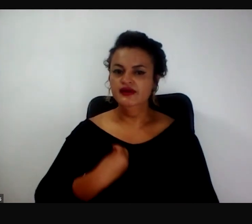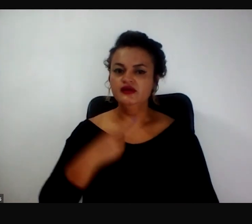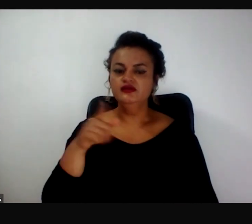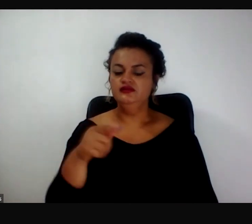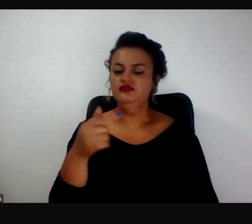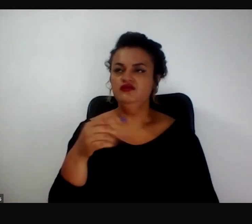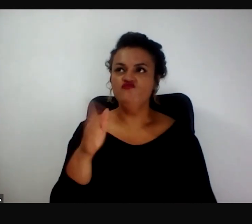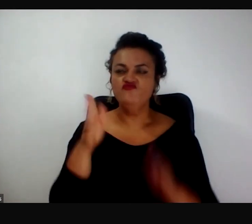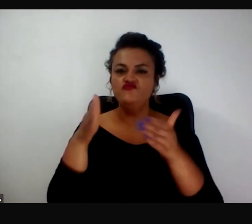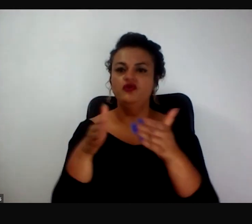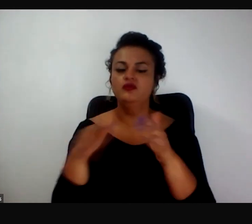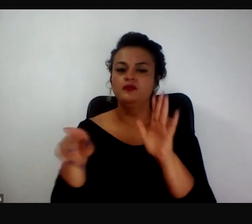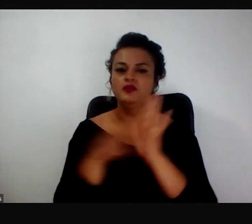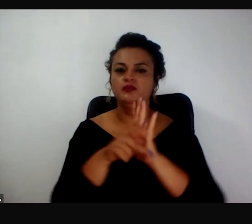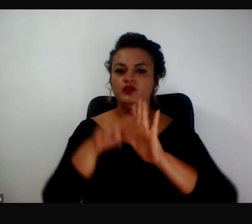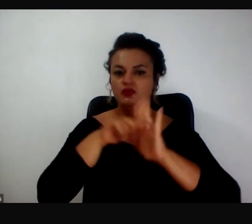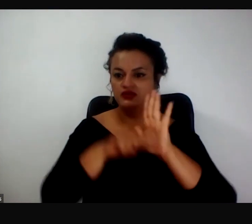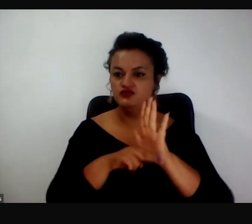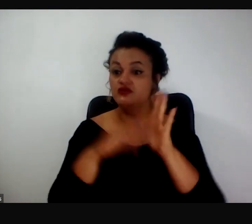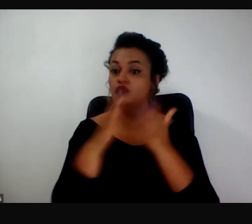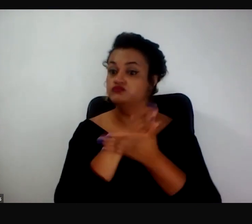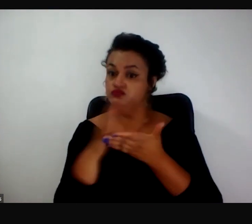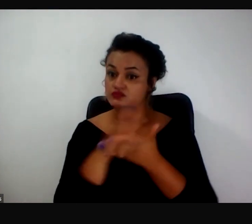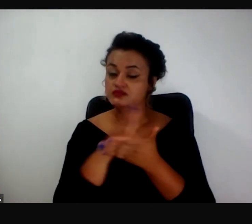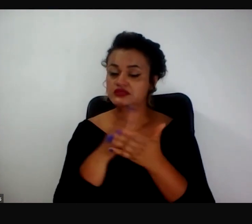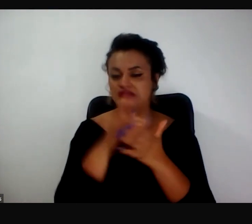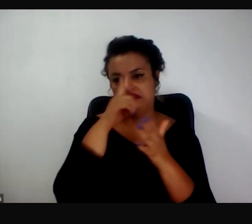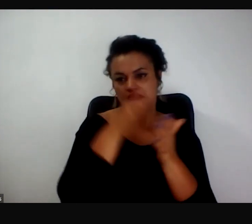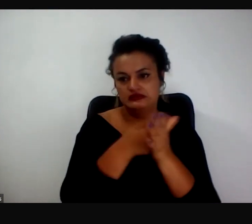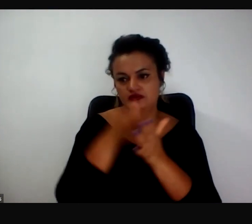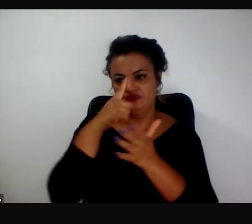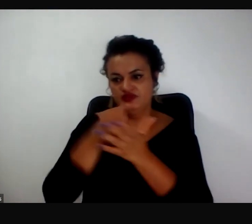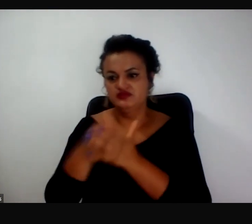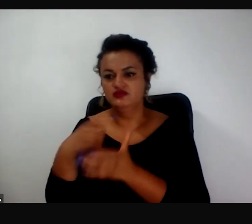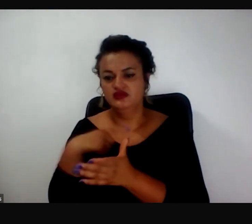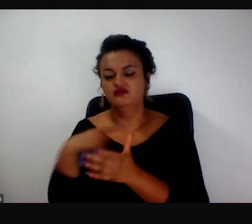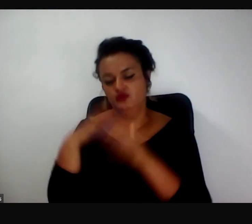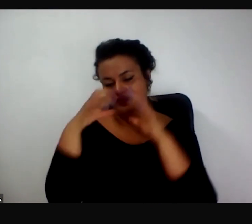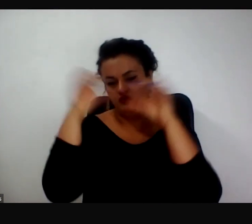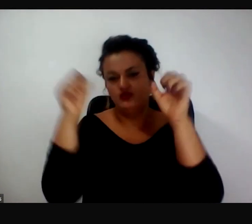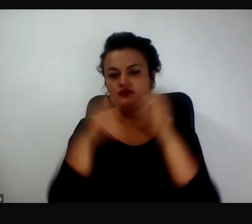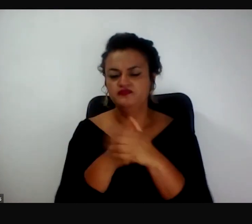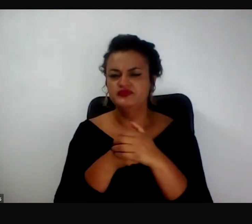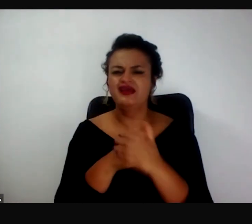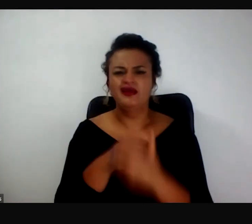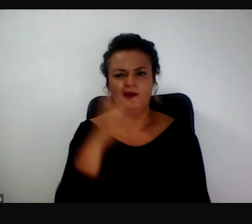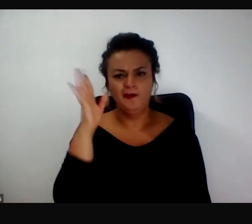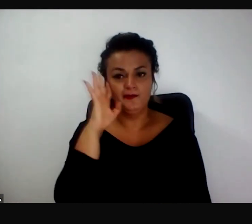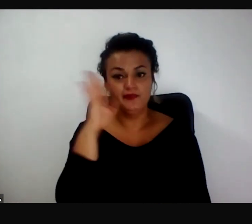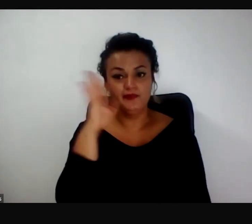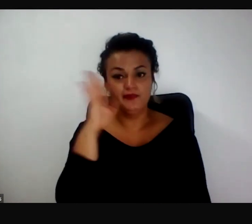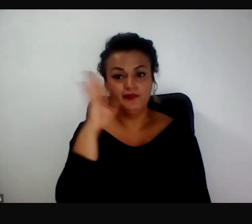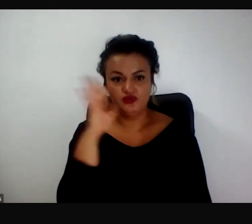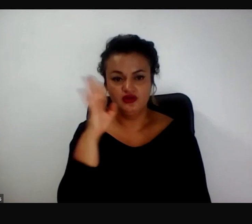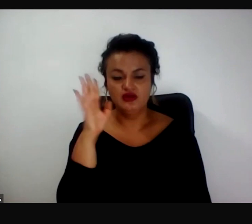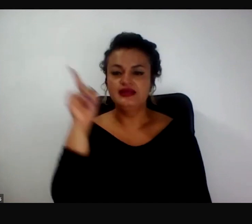normativo, pelo menos algumas das decisões do Tribunal Constitucional. Devo dizer que na Espanha